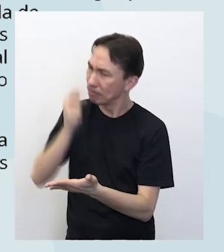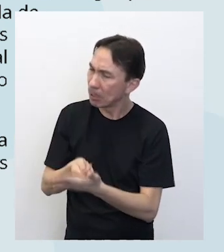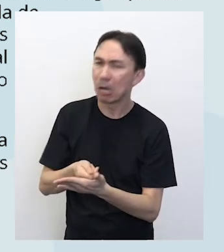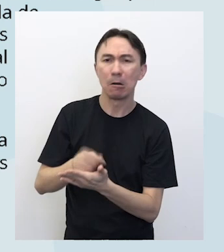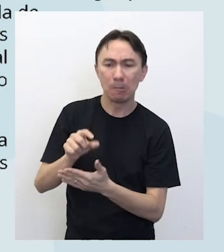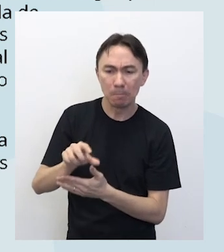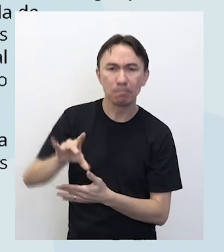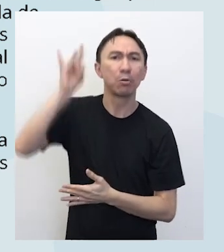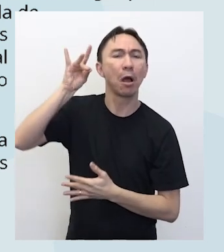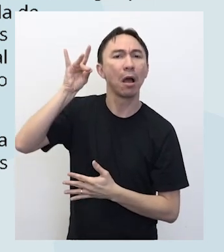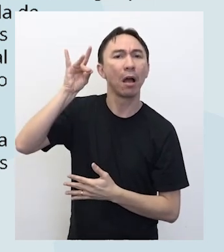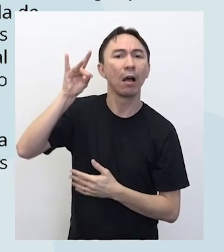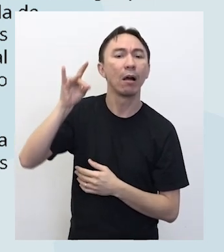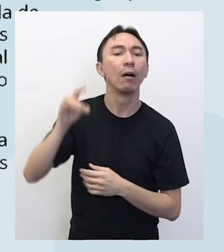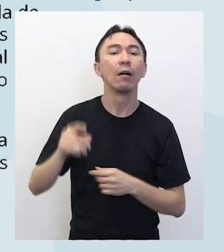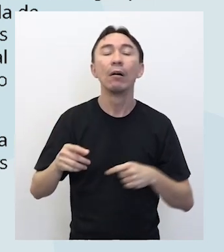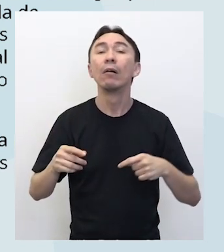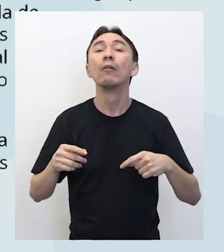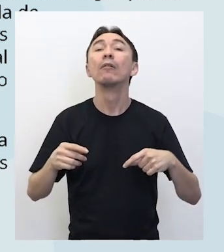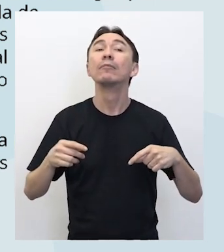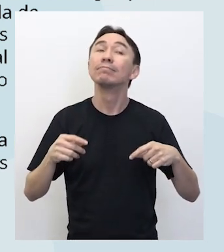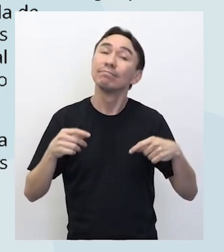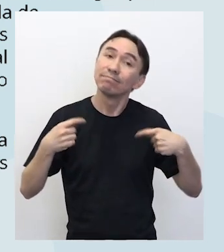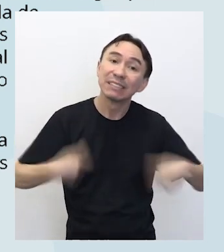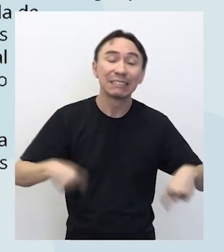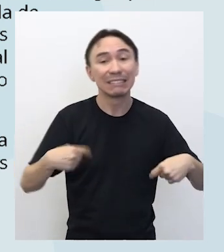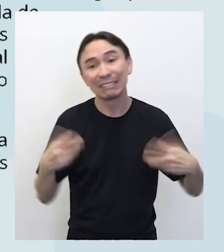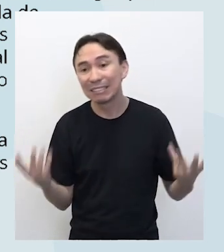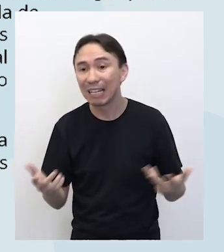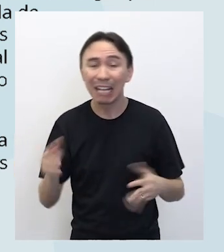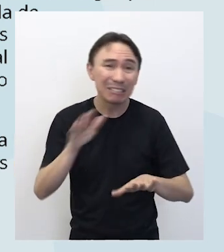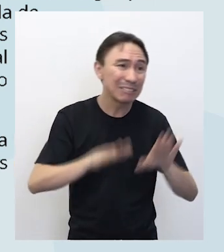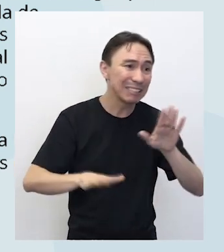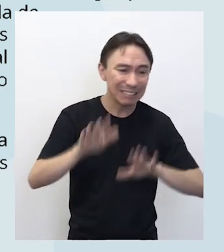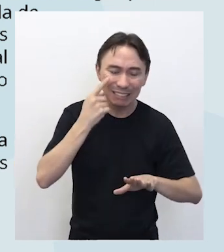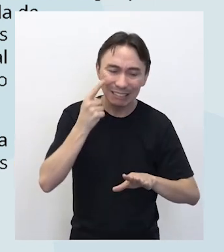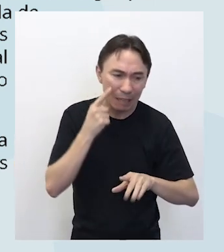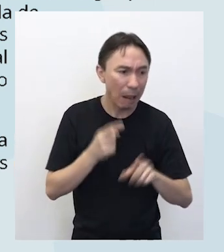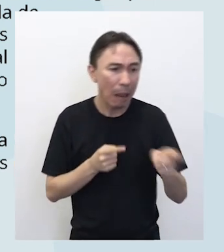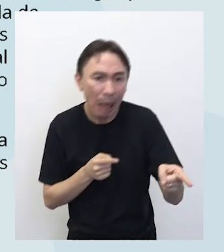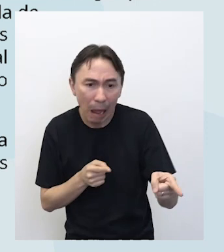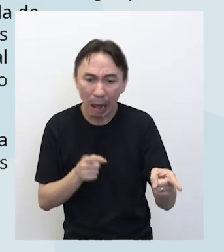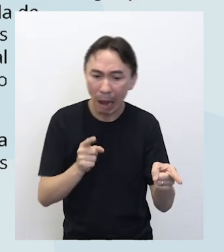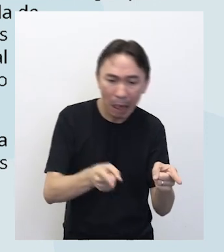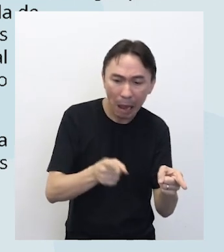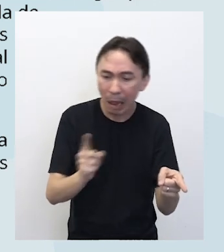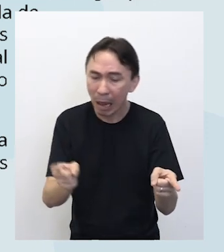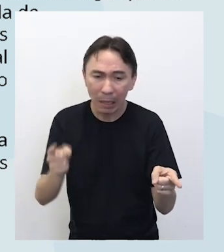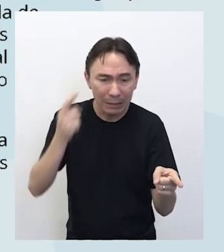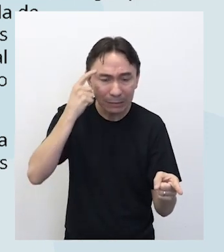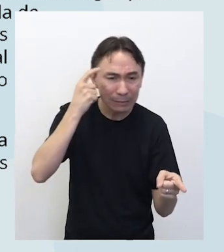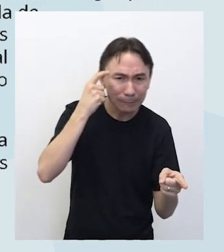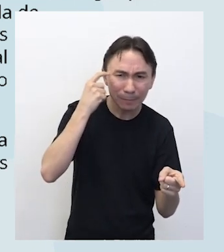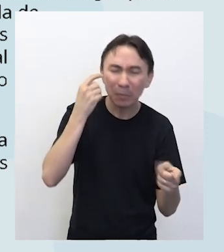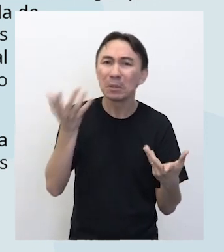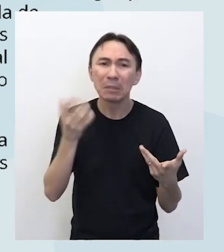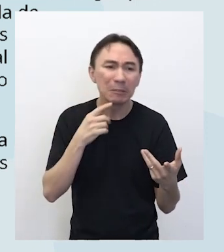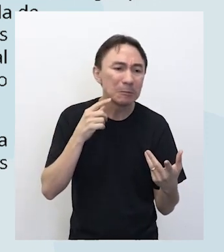uma decisão, é comum se deparar com diferentes opções. Essa dificuldade em